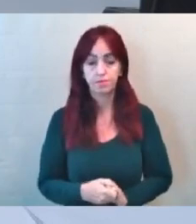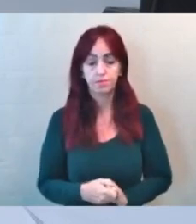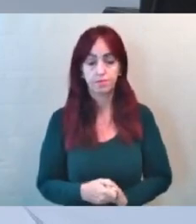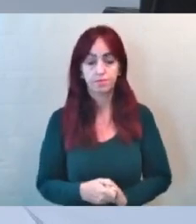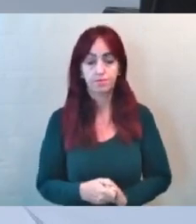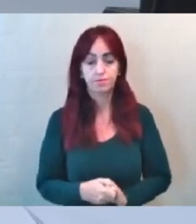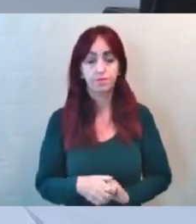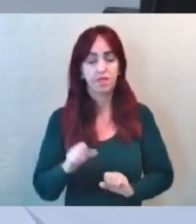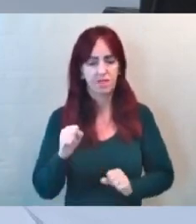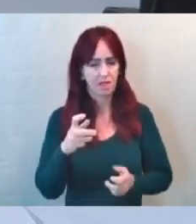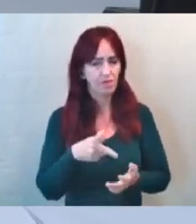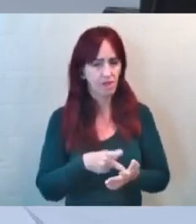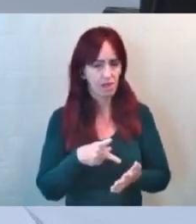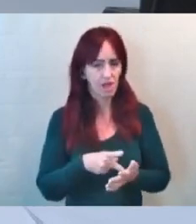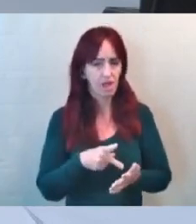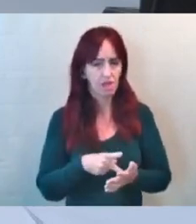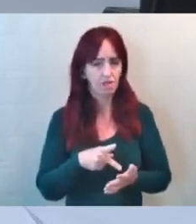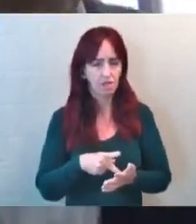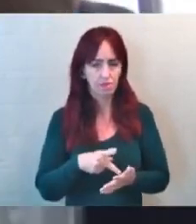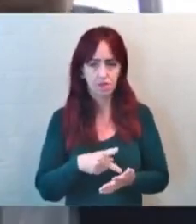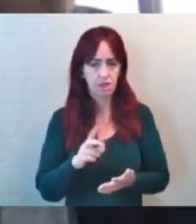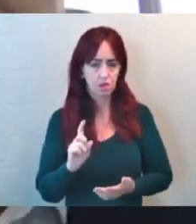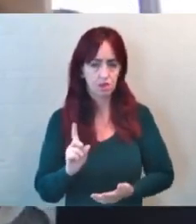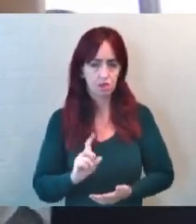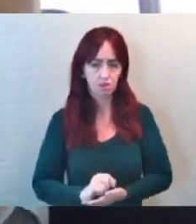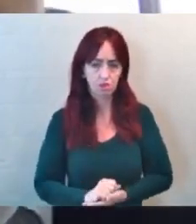Sim, é verdade? É isso mesmo ou não?